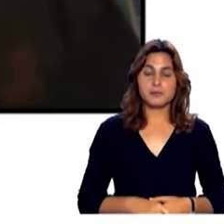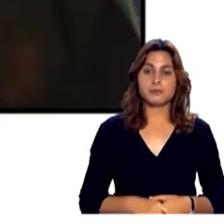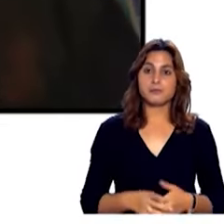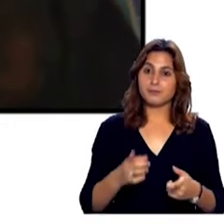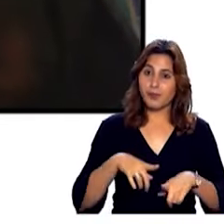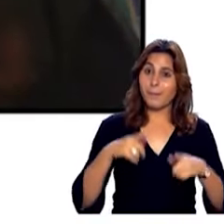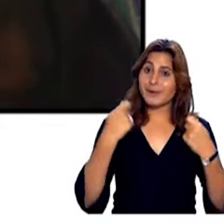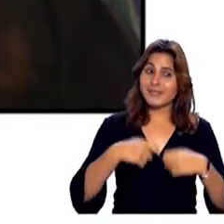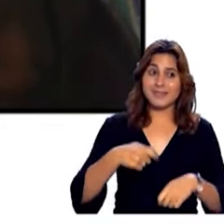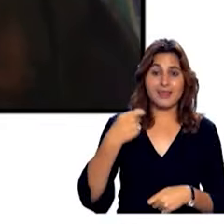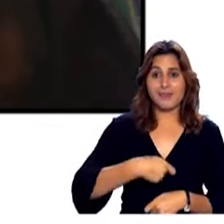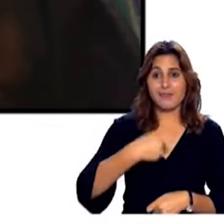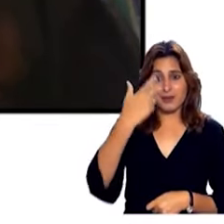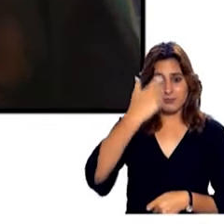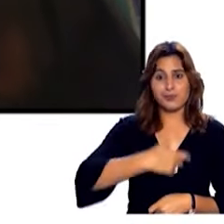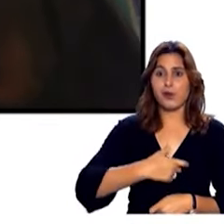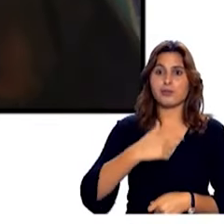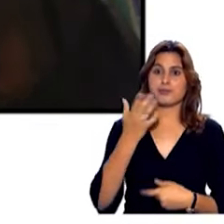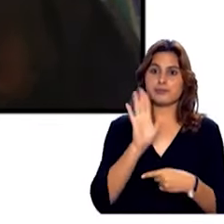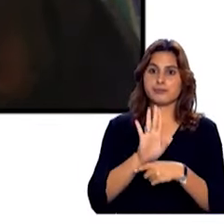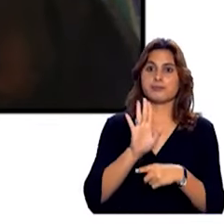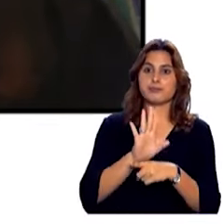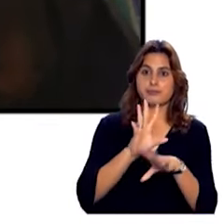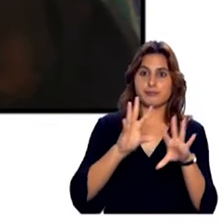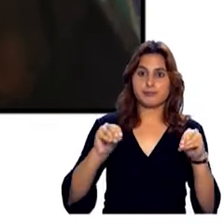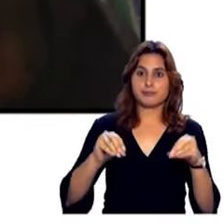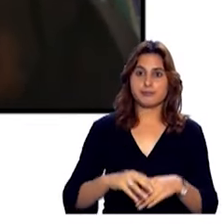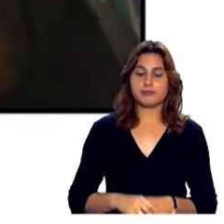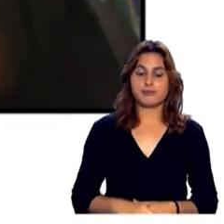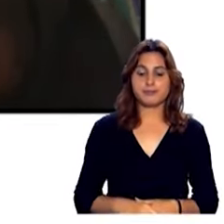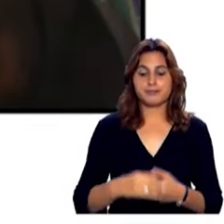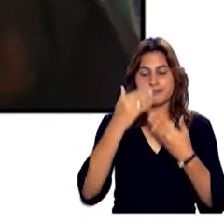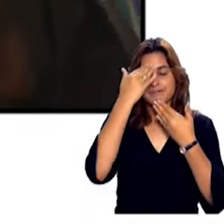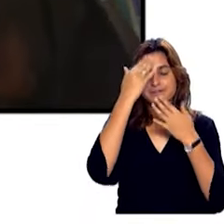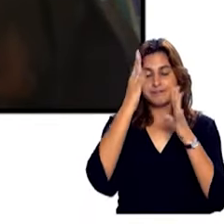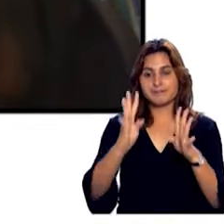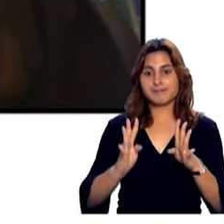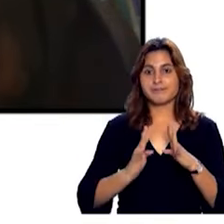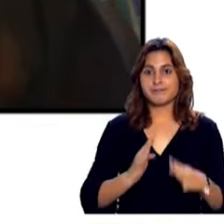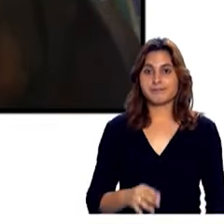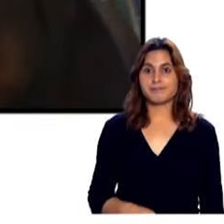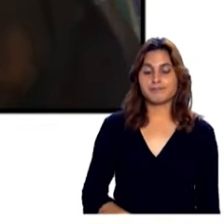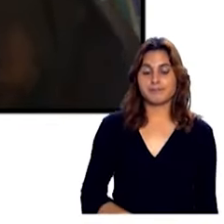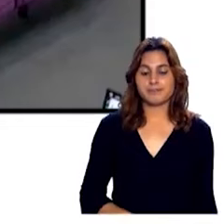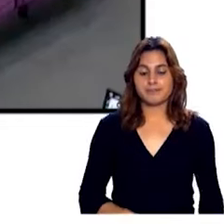dever moral de ajudar a resolver muito obrigada pela atenção de vocês